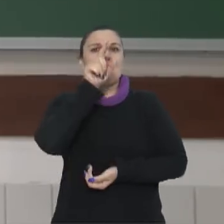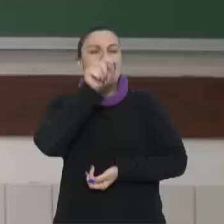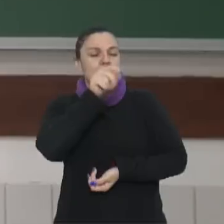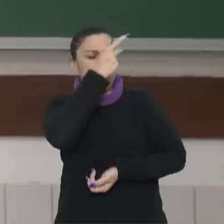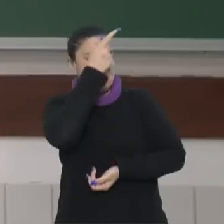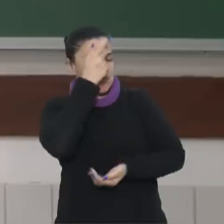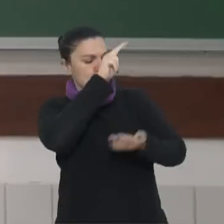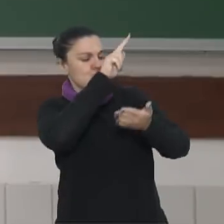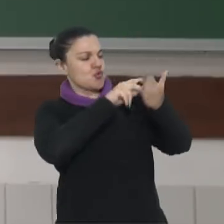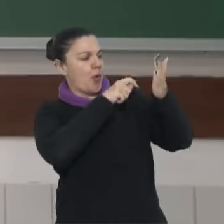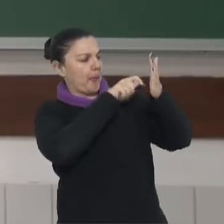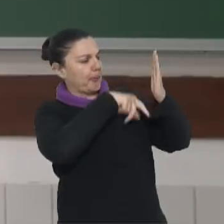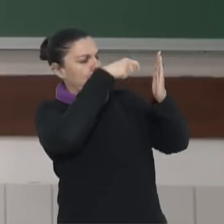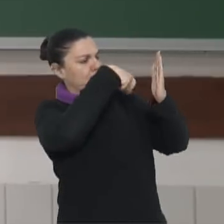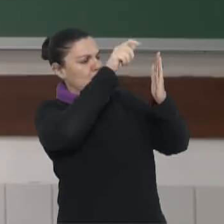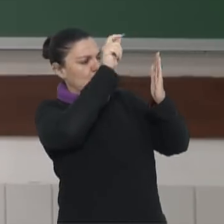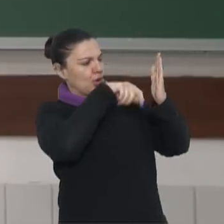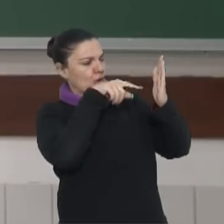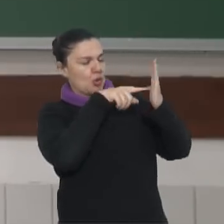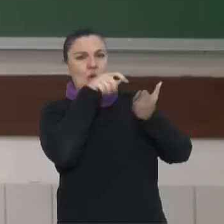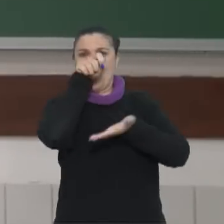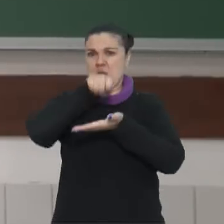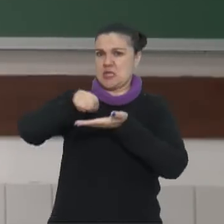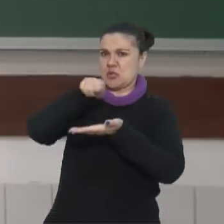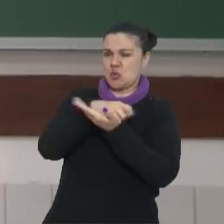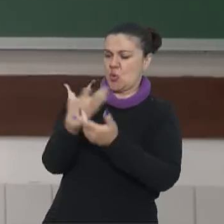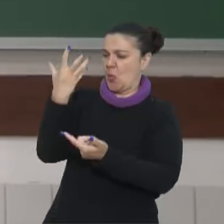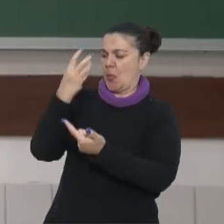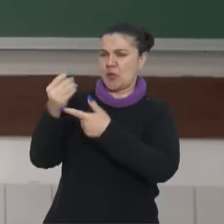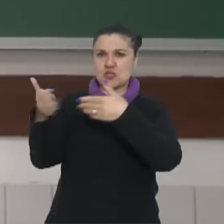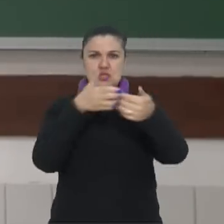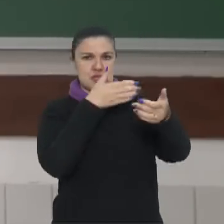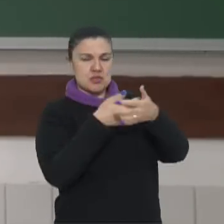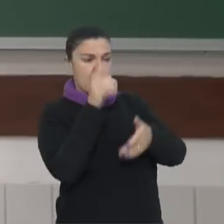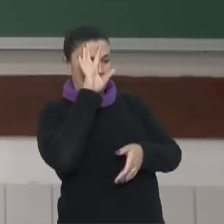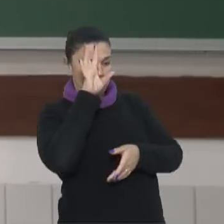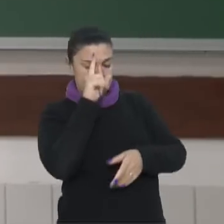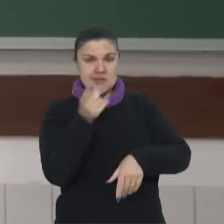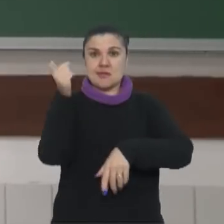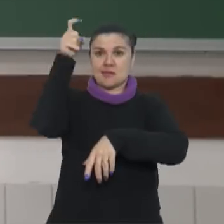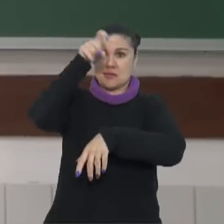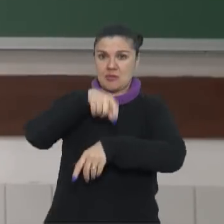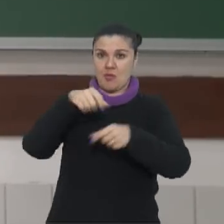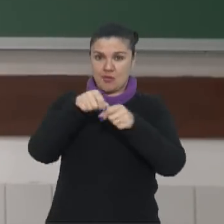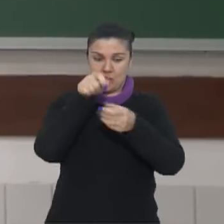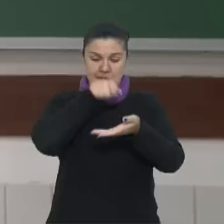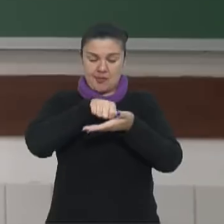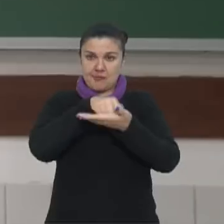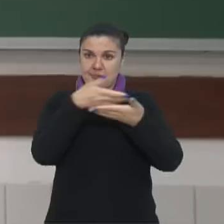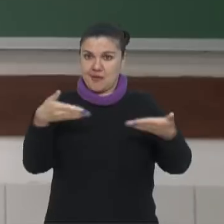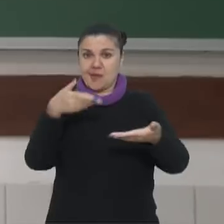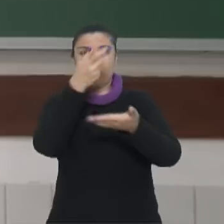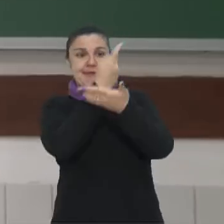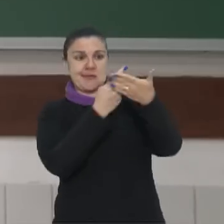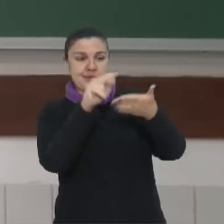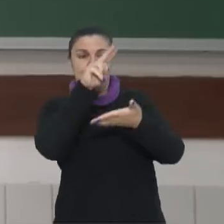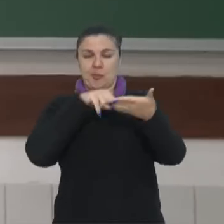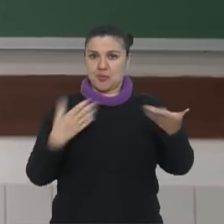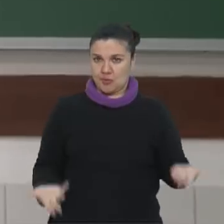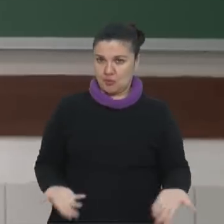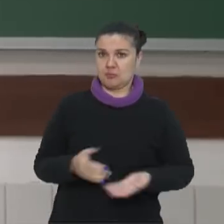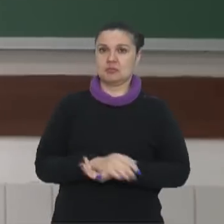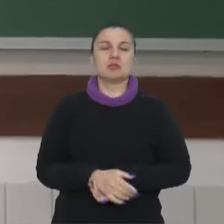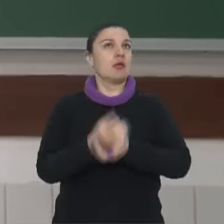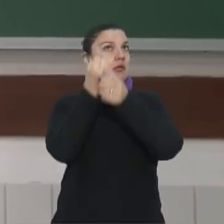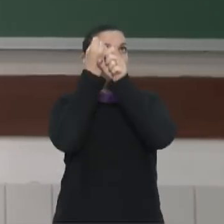o pintor ou o artista, escritor, enfim, estava pensando quando ele produziu a obra, gente?